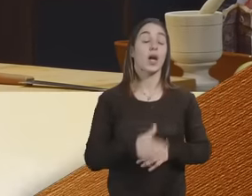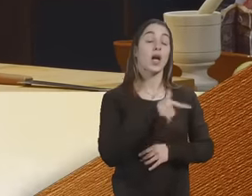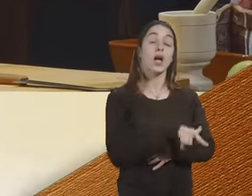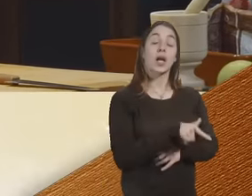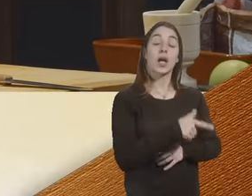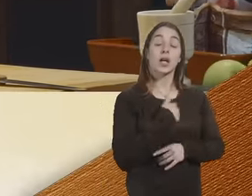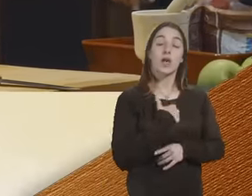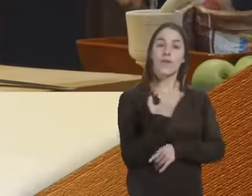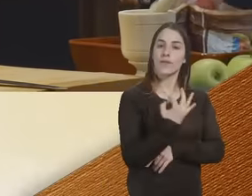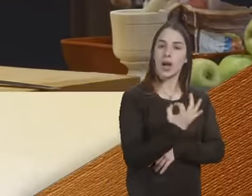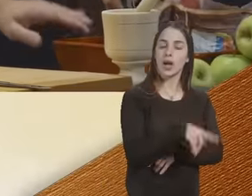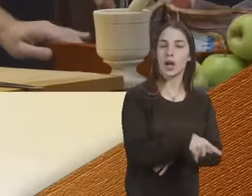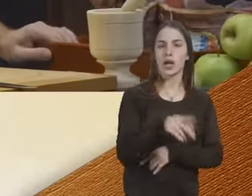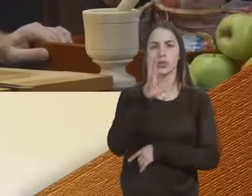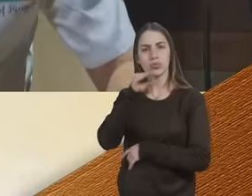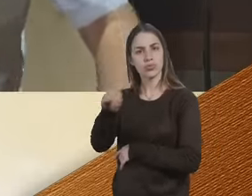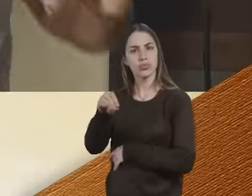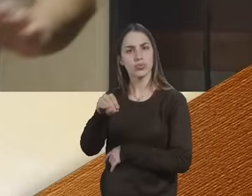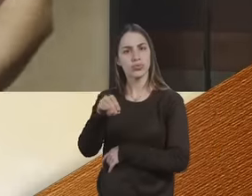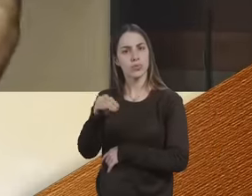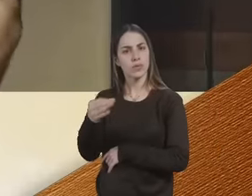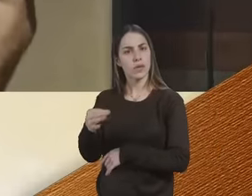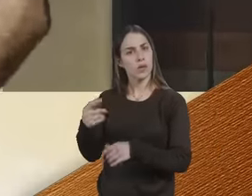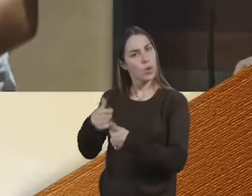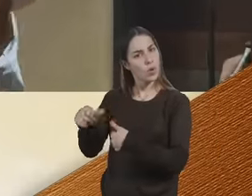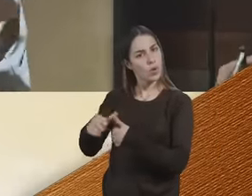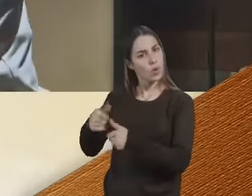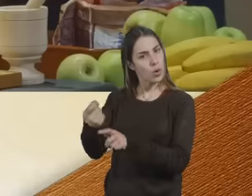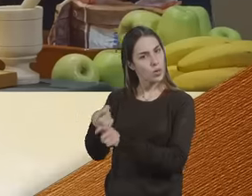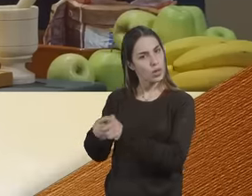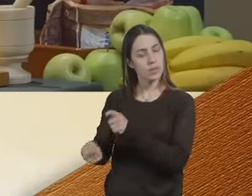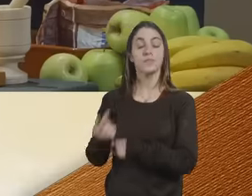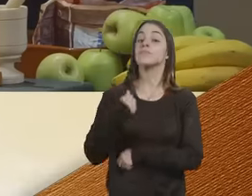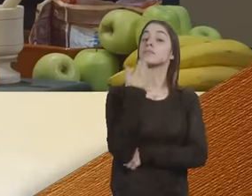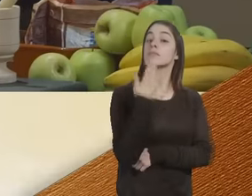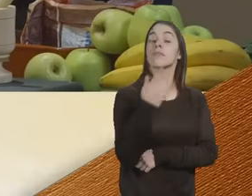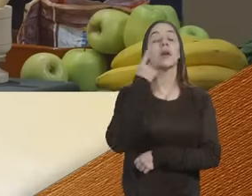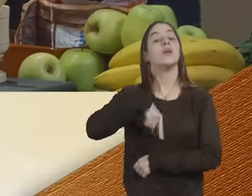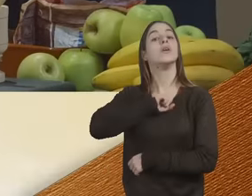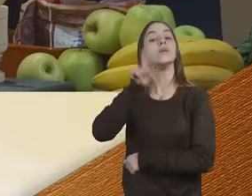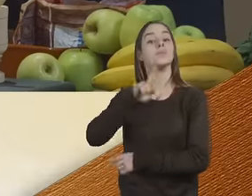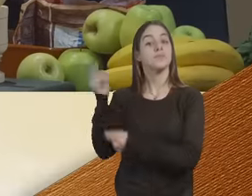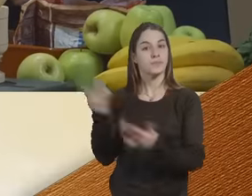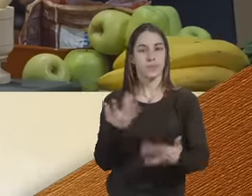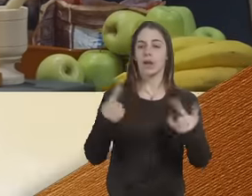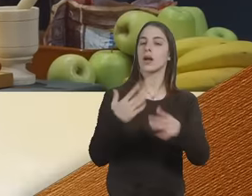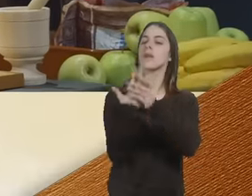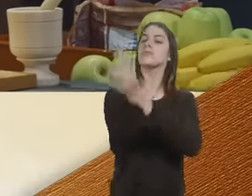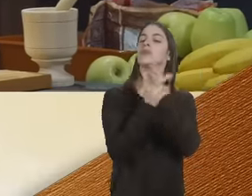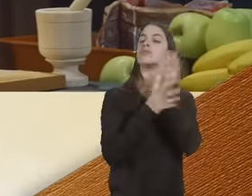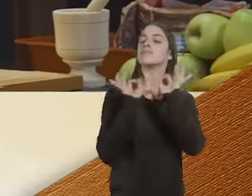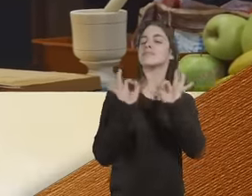aceito um copo, não vou mentir. Cala-te ao mongo e corta-me as batatas, faz favor. Eu vou pedir aqui à nossa apresentadora, que tem umas mãos tão suaves, tão